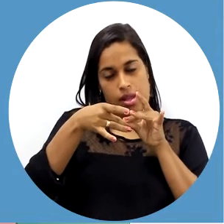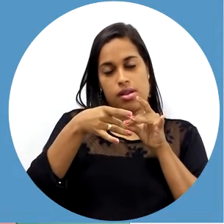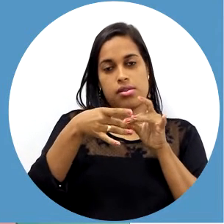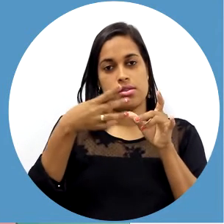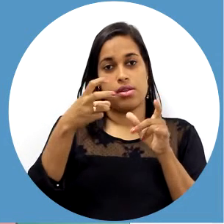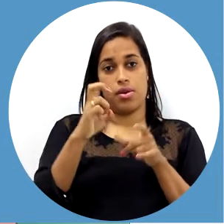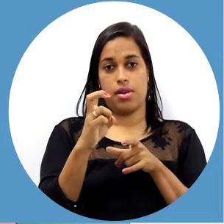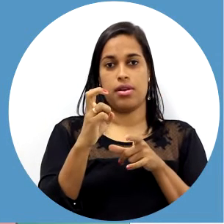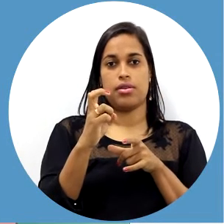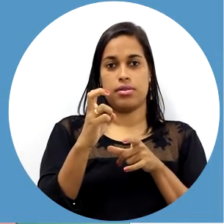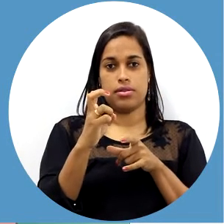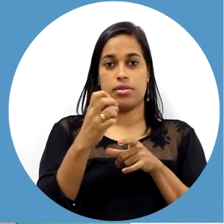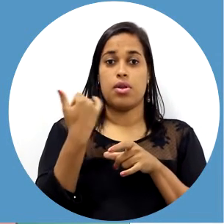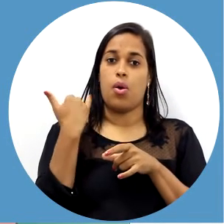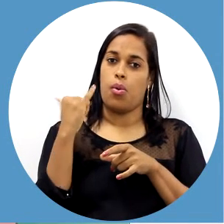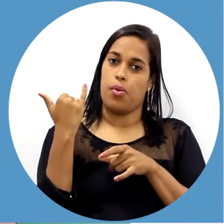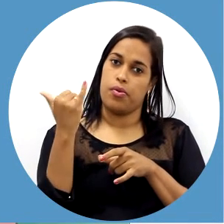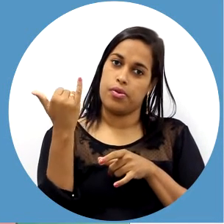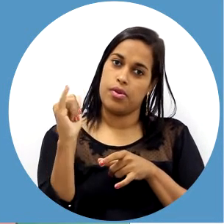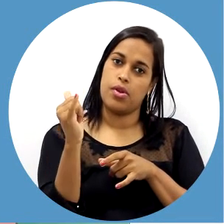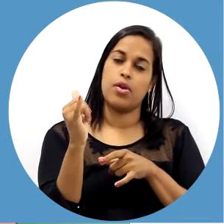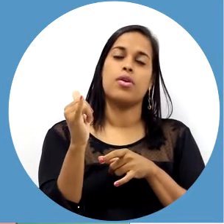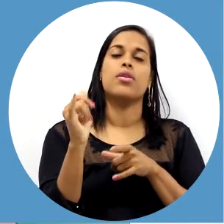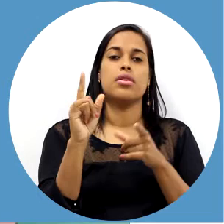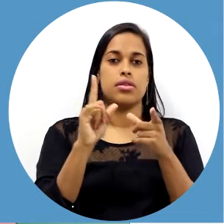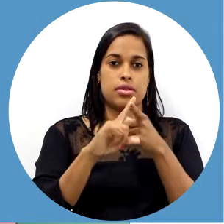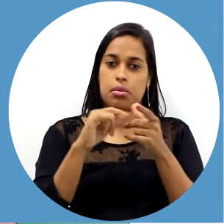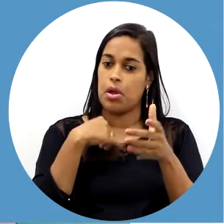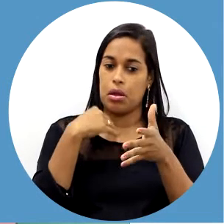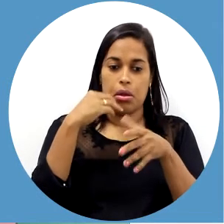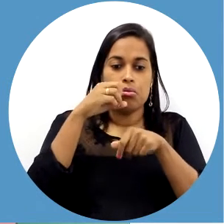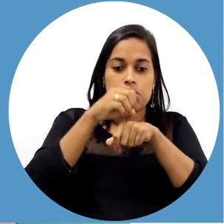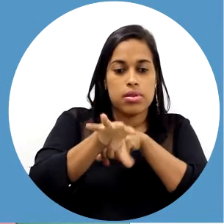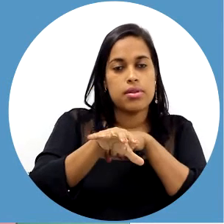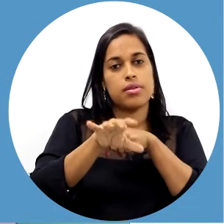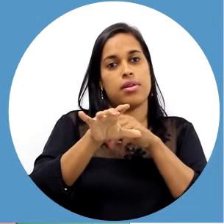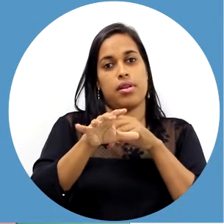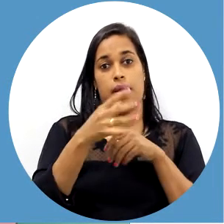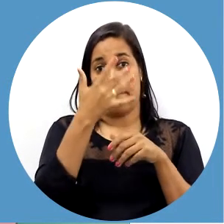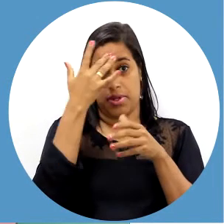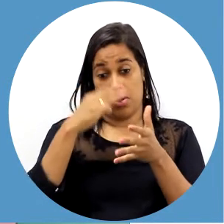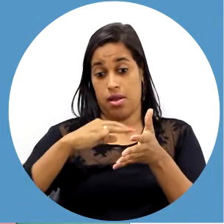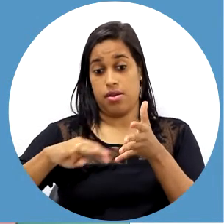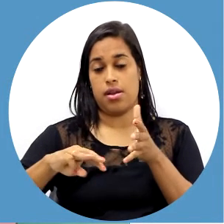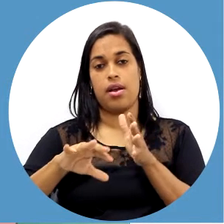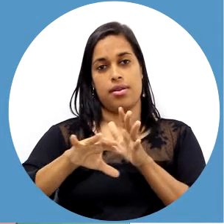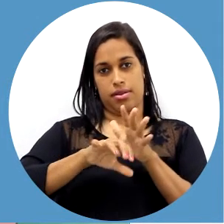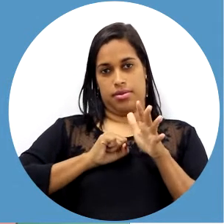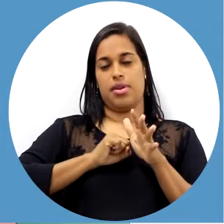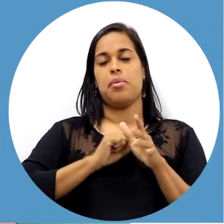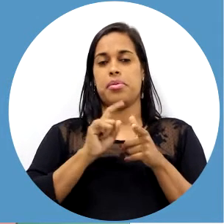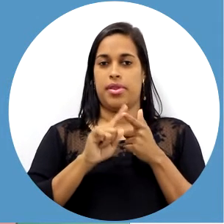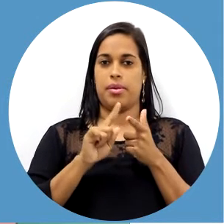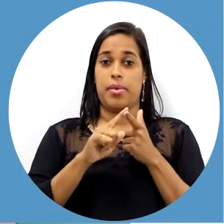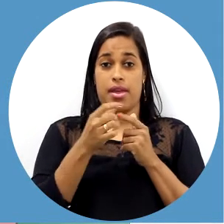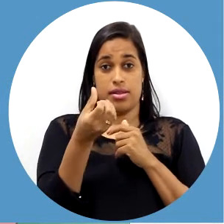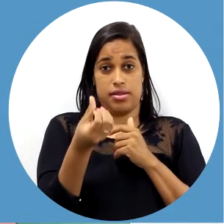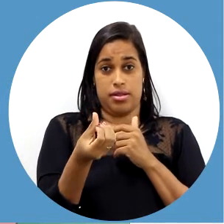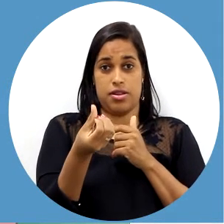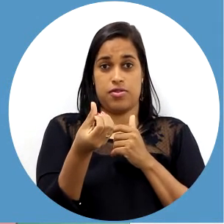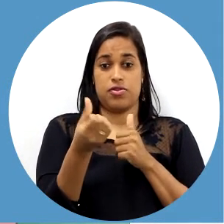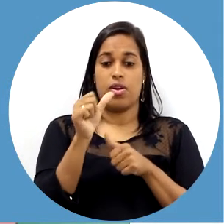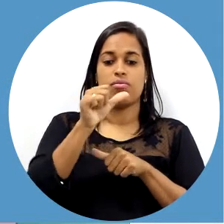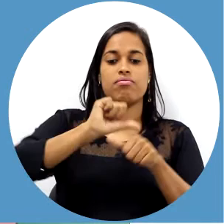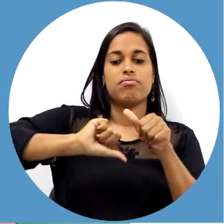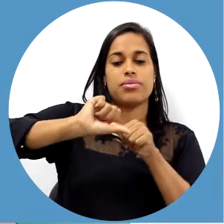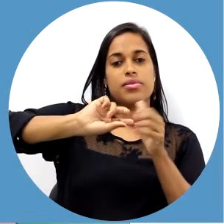conexão. A quinta camada com controle e a sincronia dos dados entre o emissor e o receptor. A sexta camada tem a ver